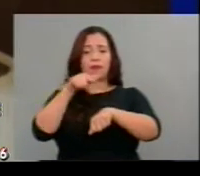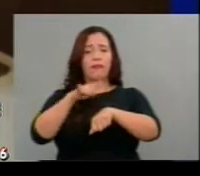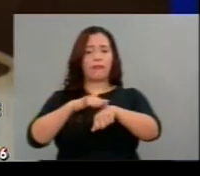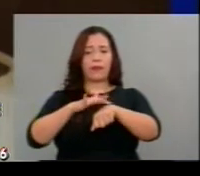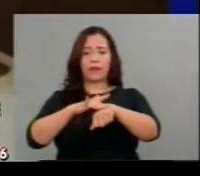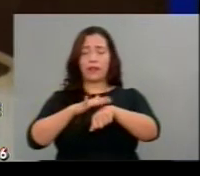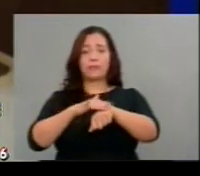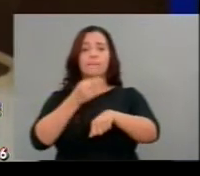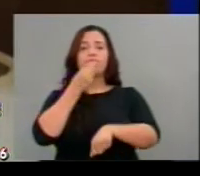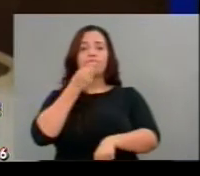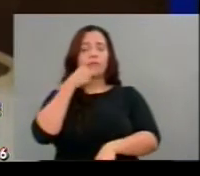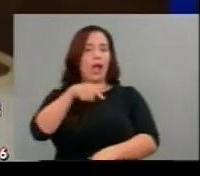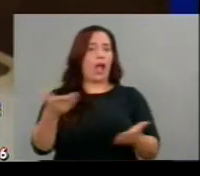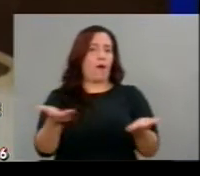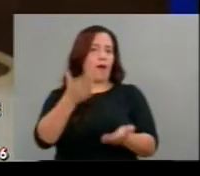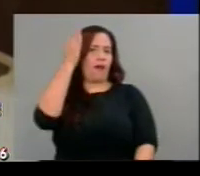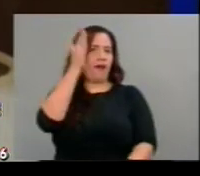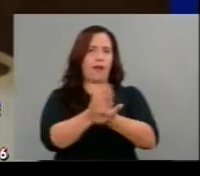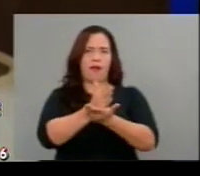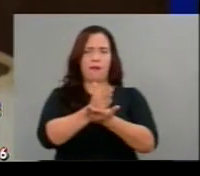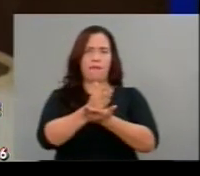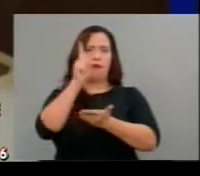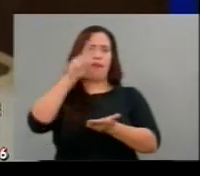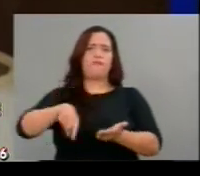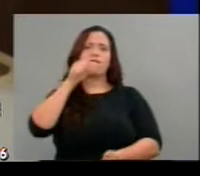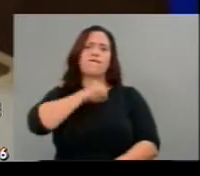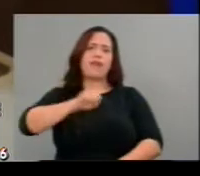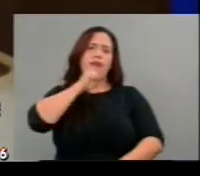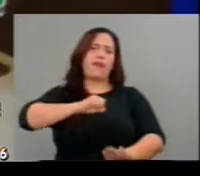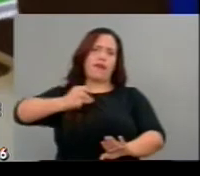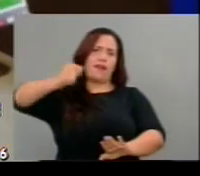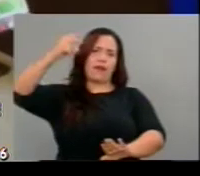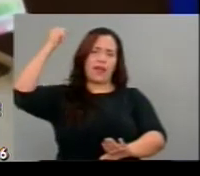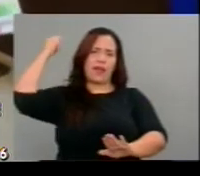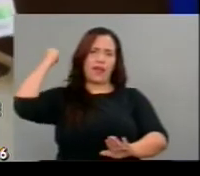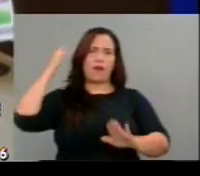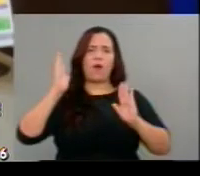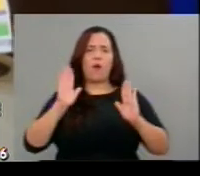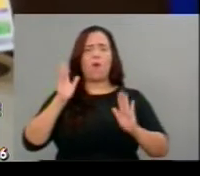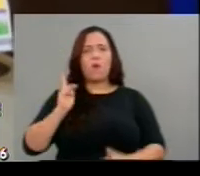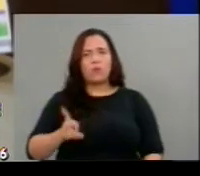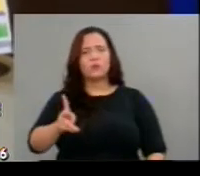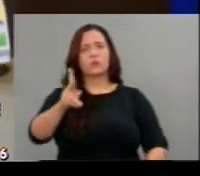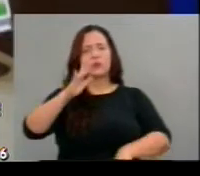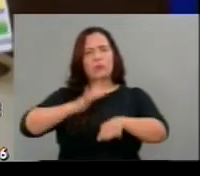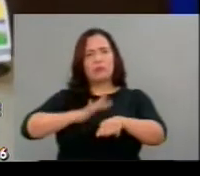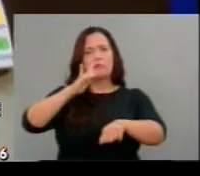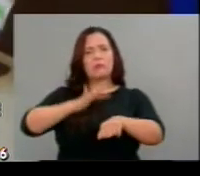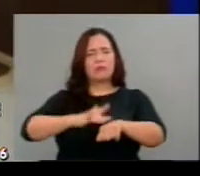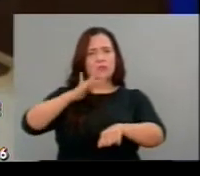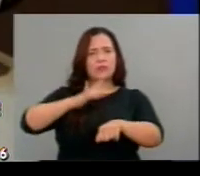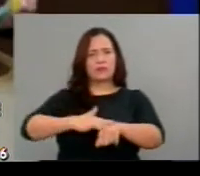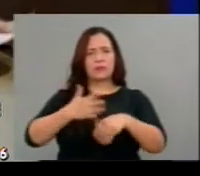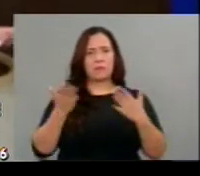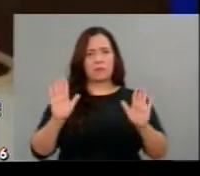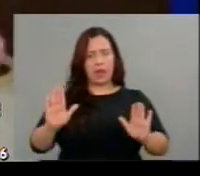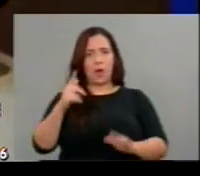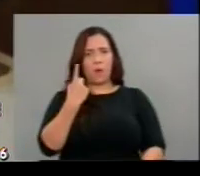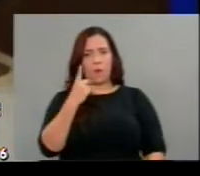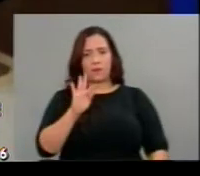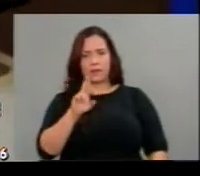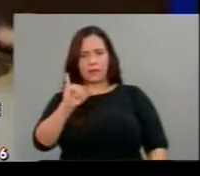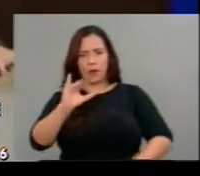medievais. Mas é um país que se dedica a remunerar o capital financeiro na ordem de 1 trilhão por